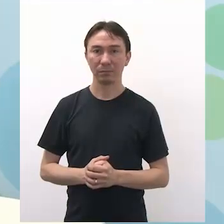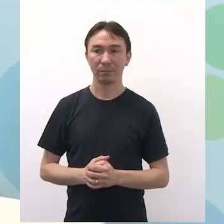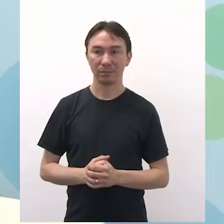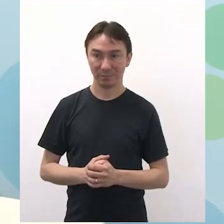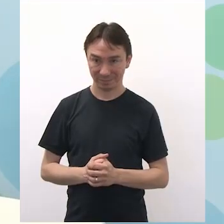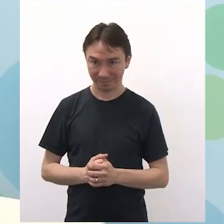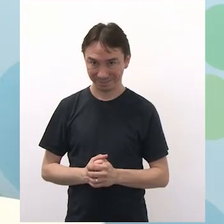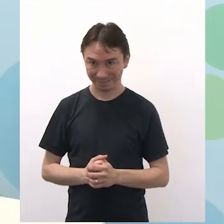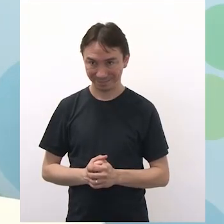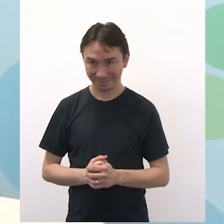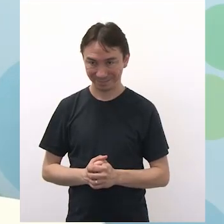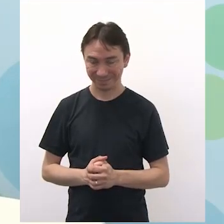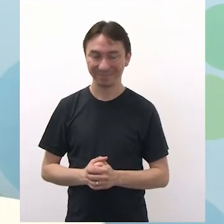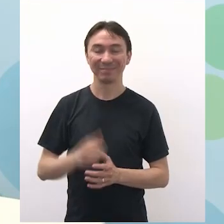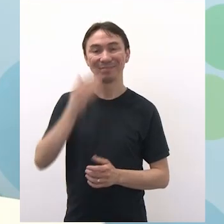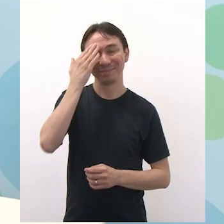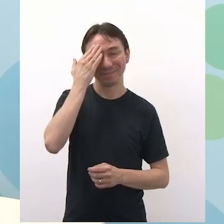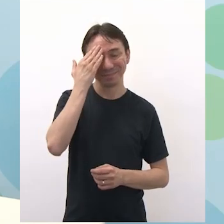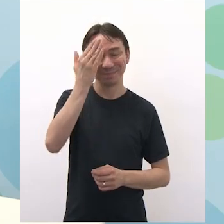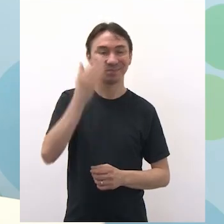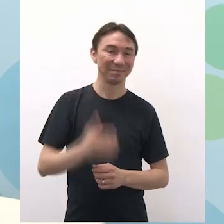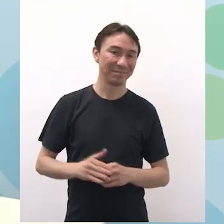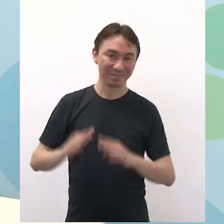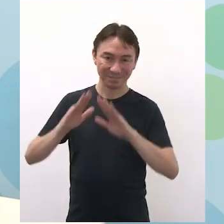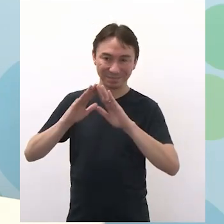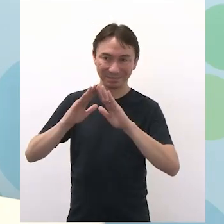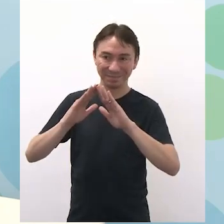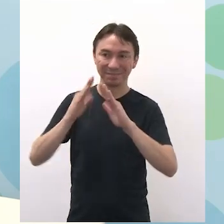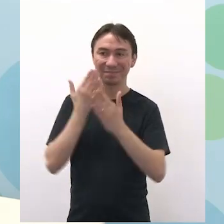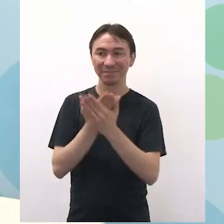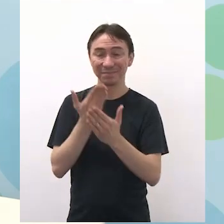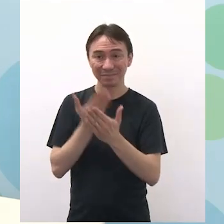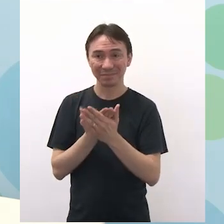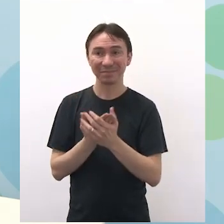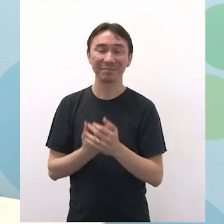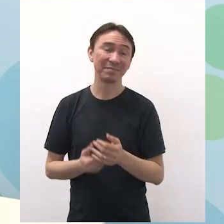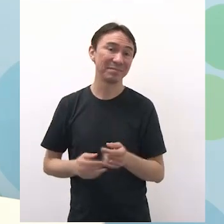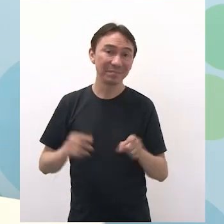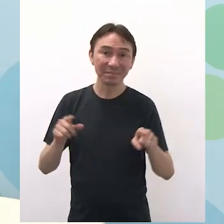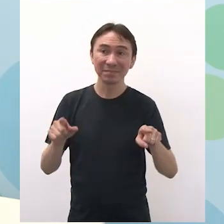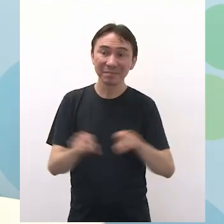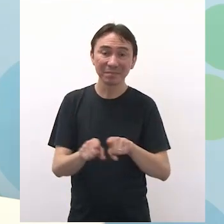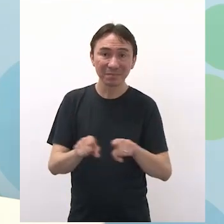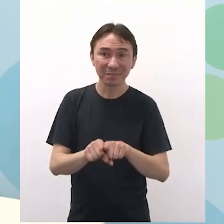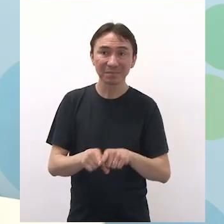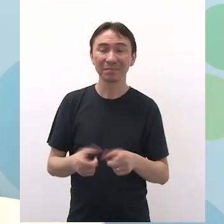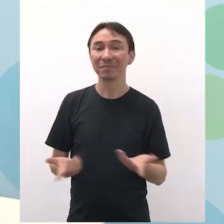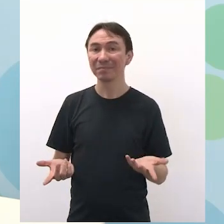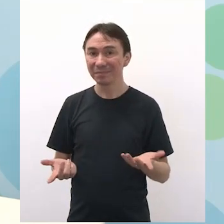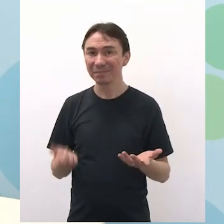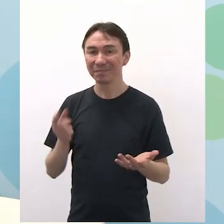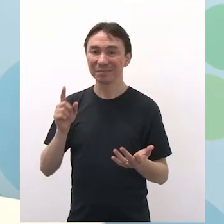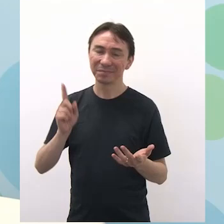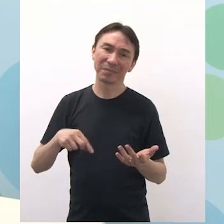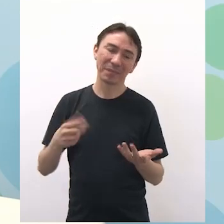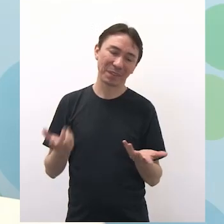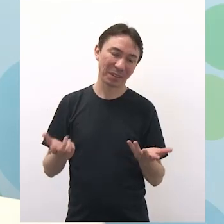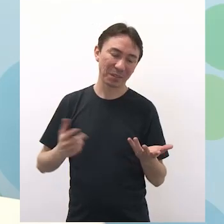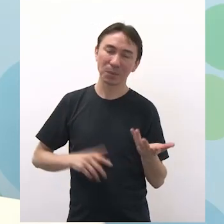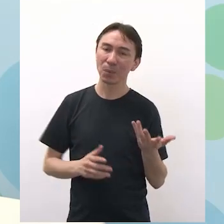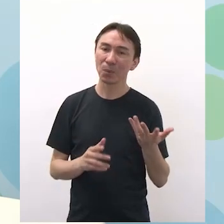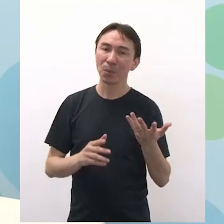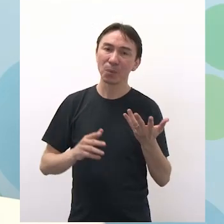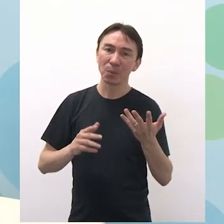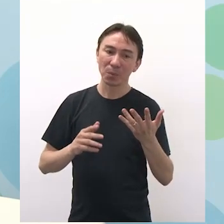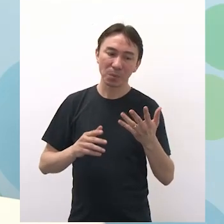queria agradecer ao vídeo da escola. Queria também dizer, professores, que o conselho de classe acontece em todas as escolas, né? E